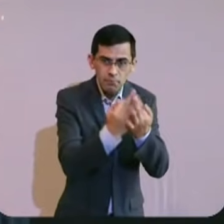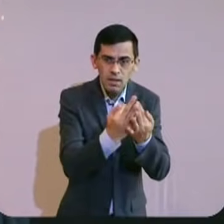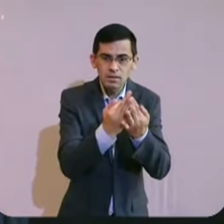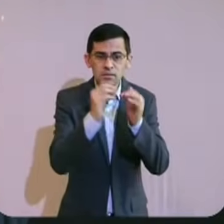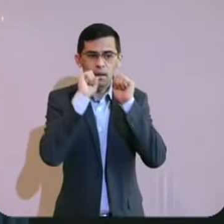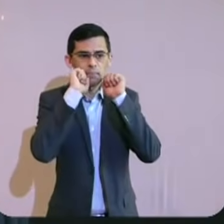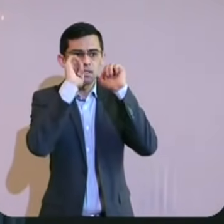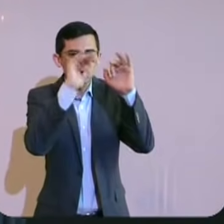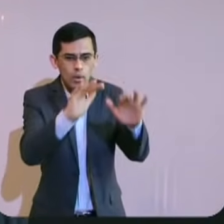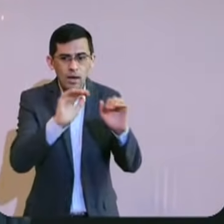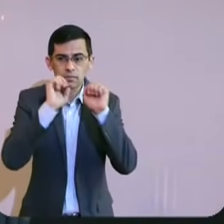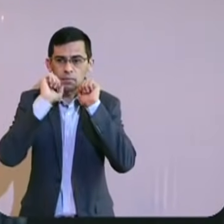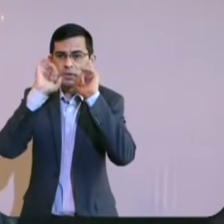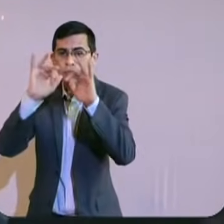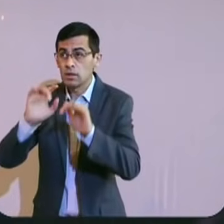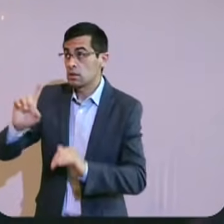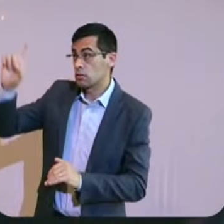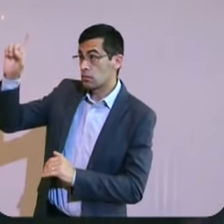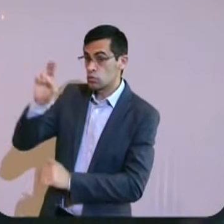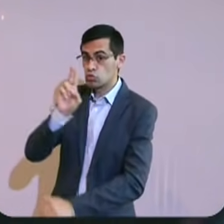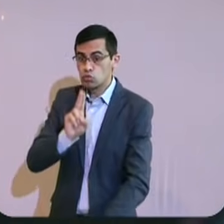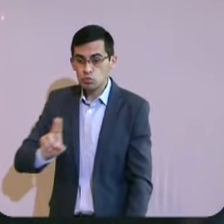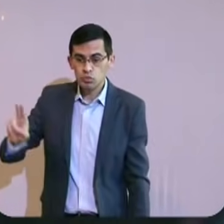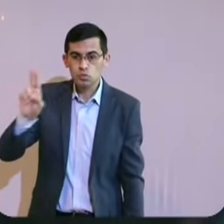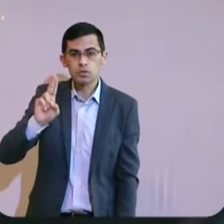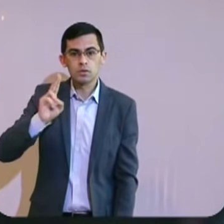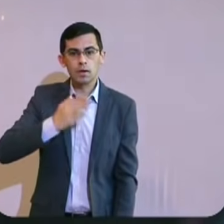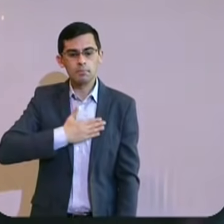sejam abençoadas através da nossa vida.